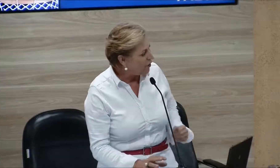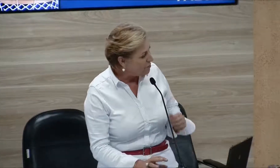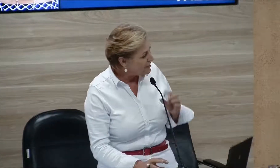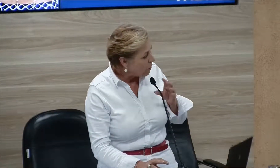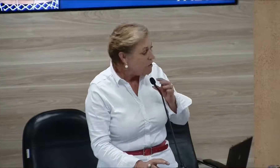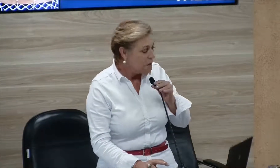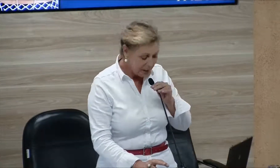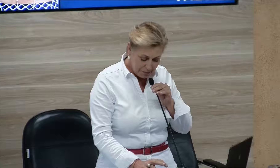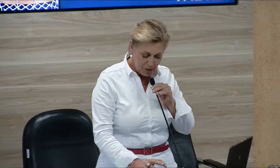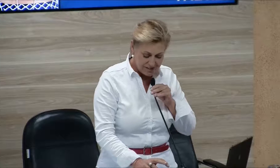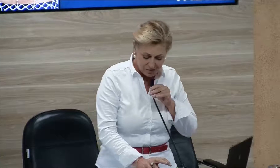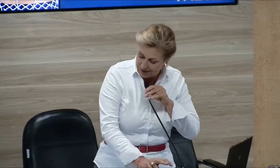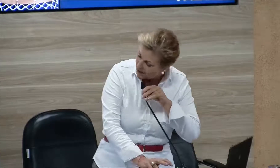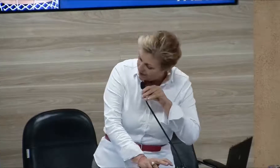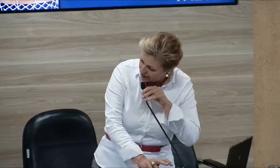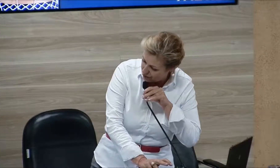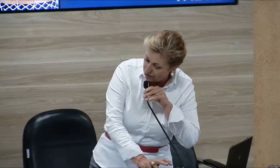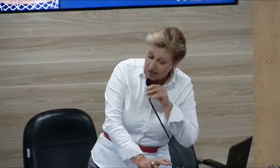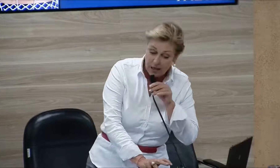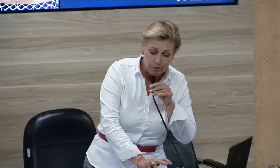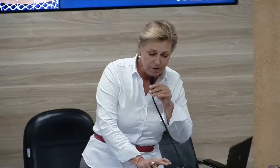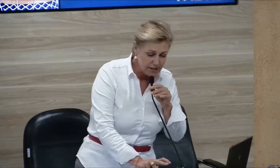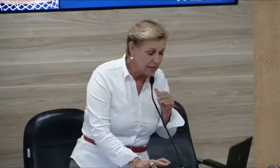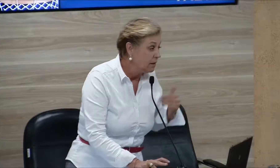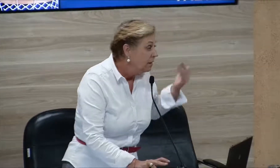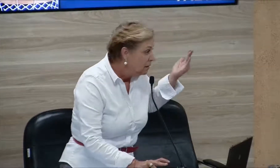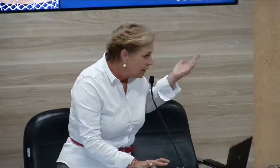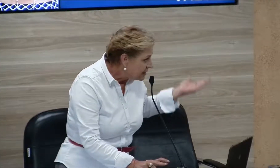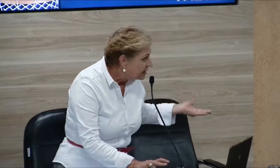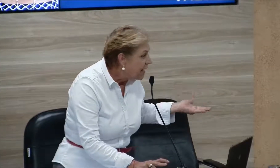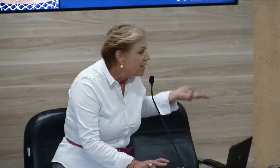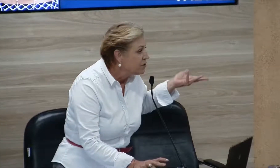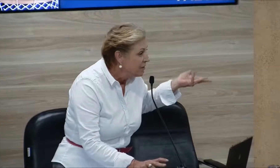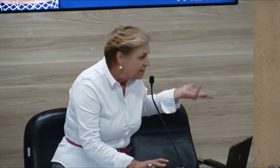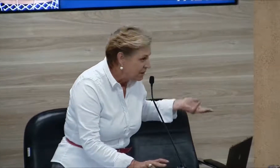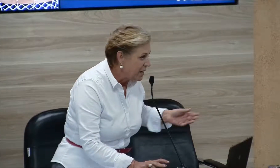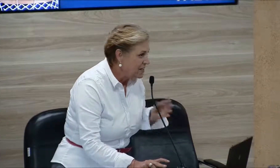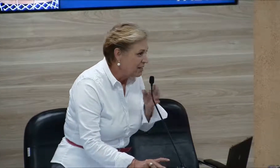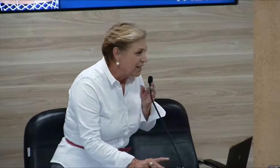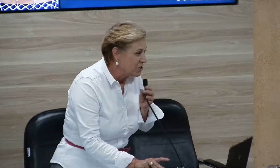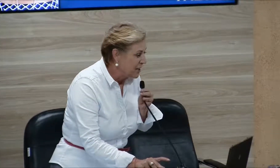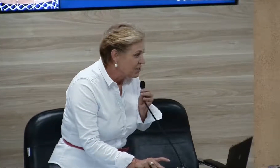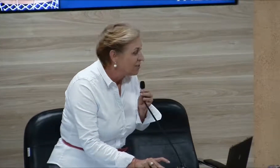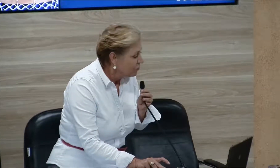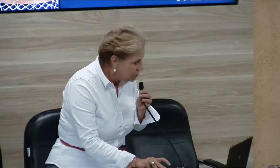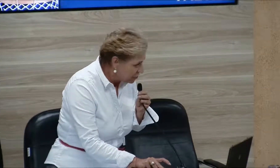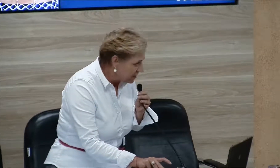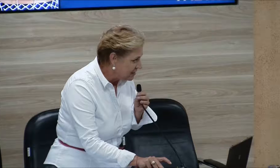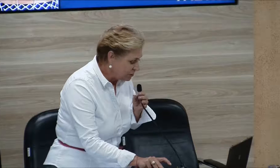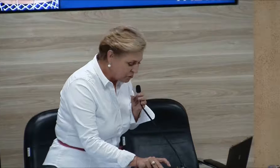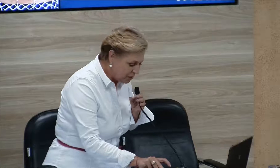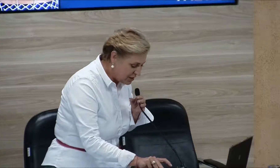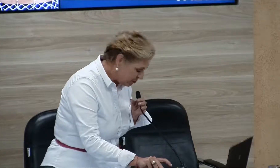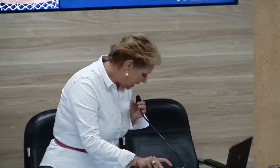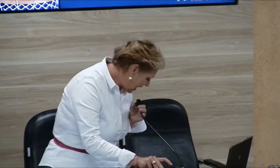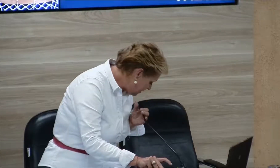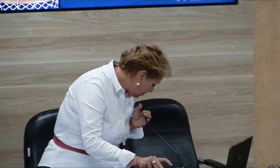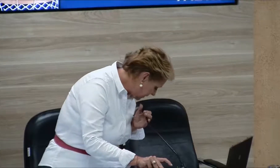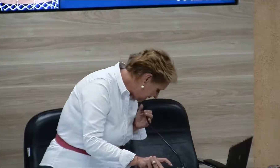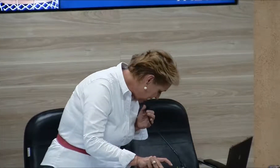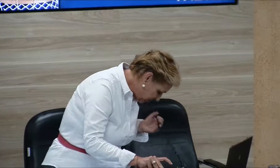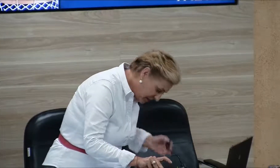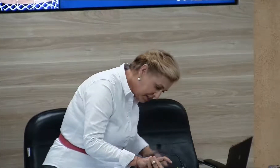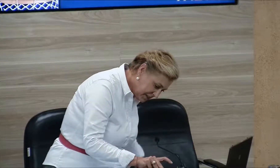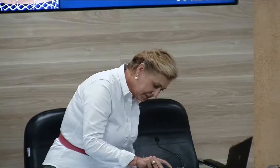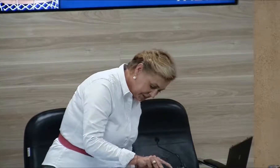uma nova comissão para que possa estudar os assuntos e fazer a cidade ser mais inteligente nos seus resíduos sólidos. Obrigada,